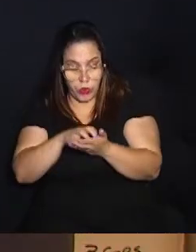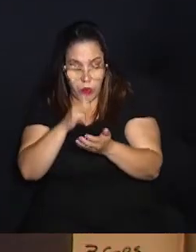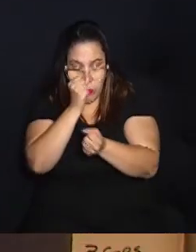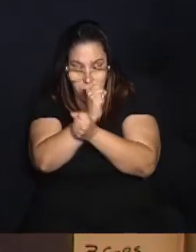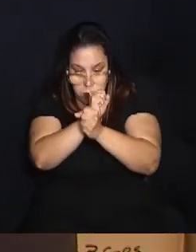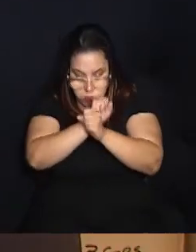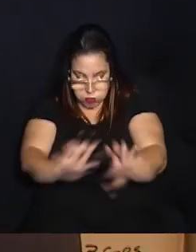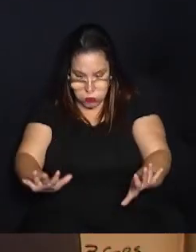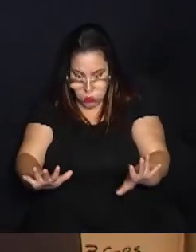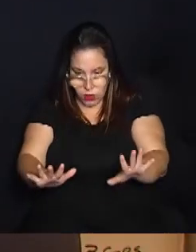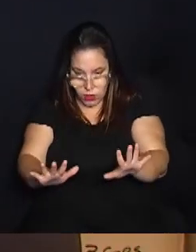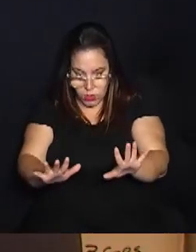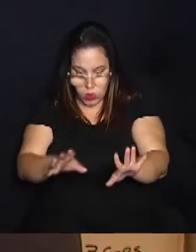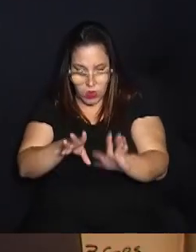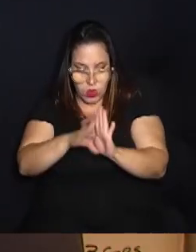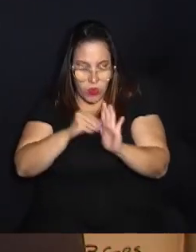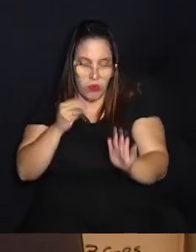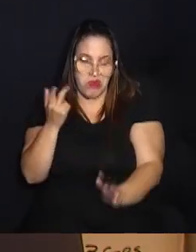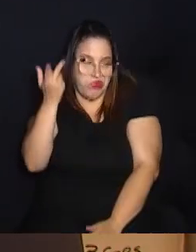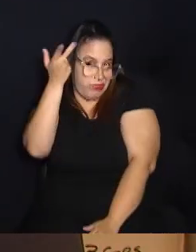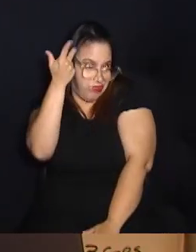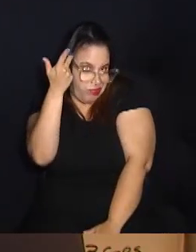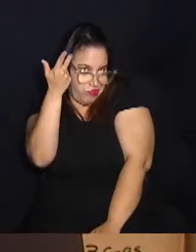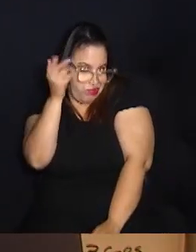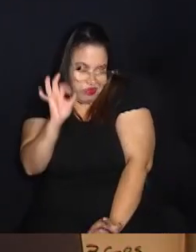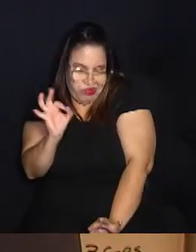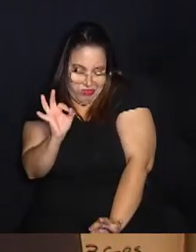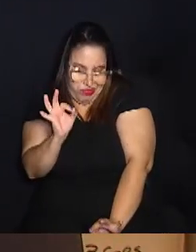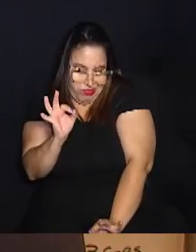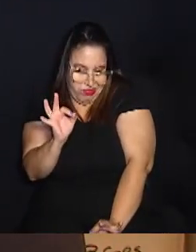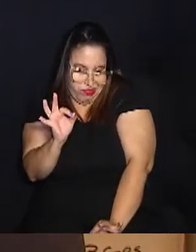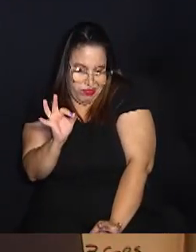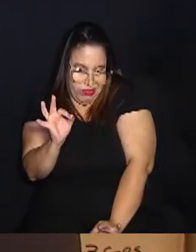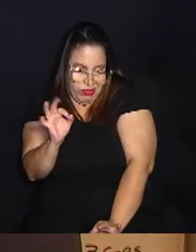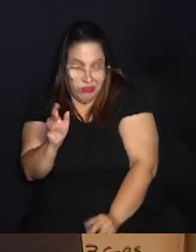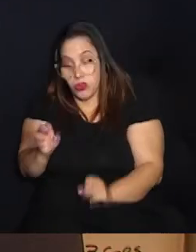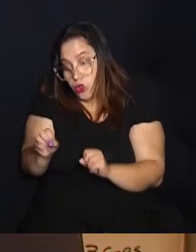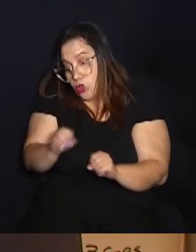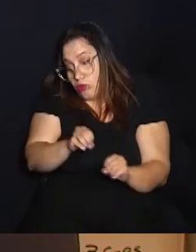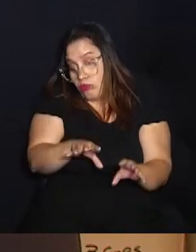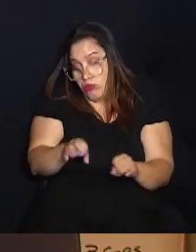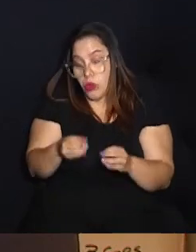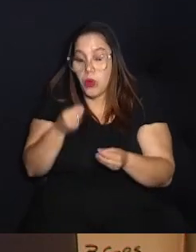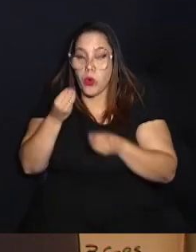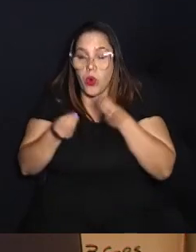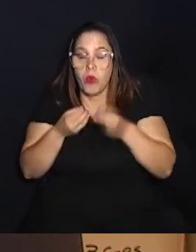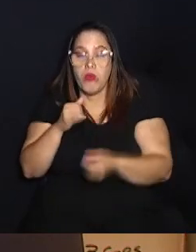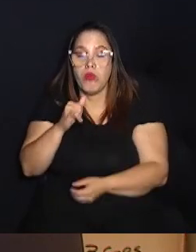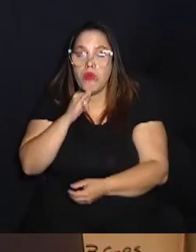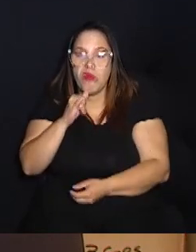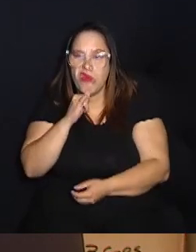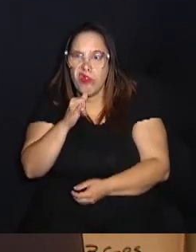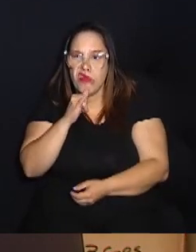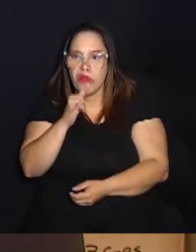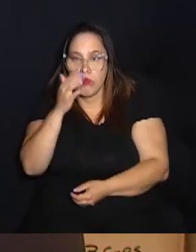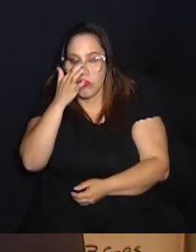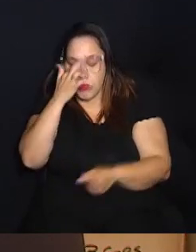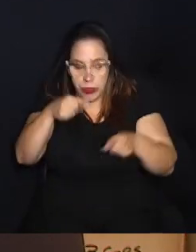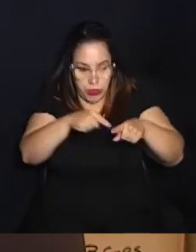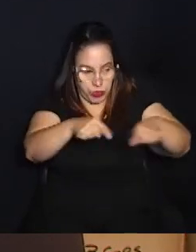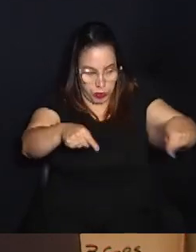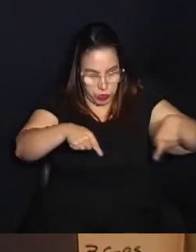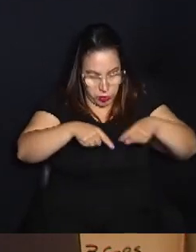ela rompe com um modelo tradicional e ortodoxo de educação, como, por exemplo,